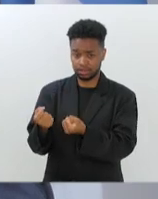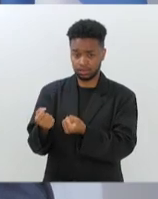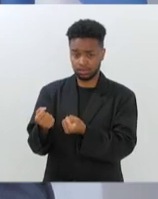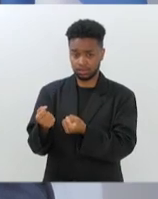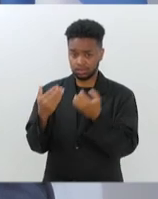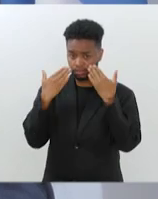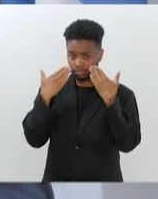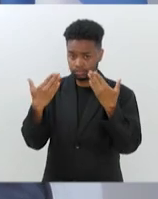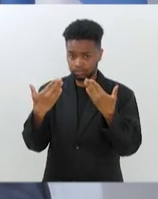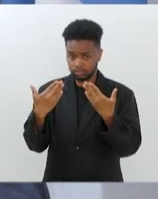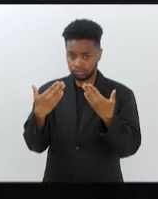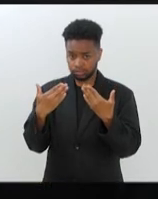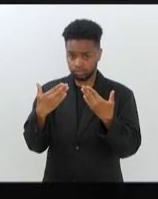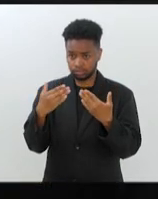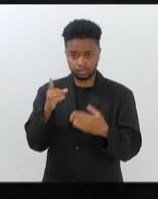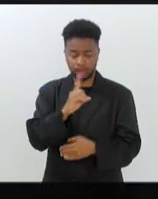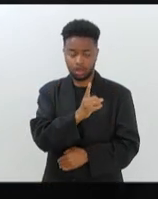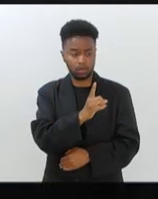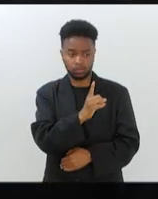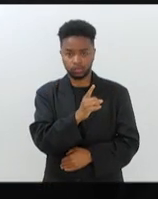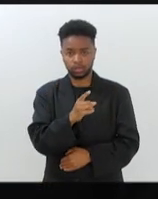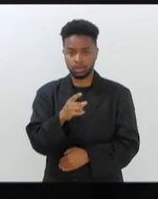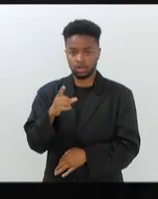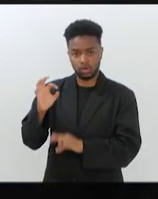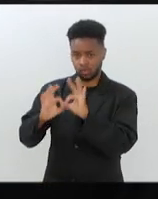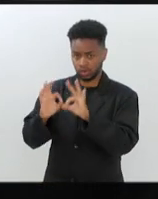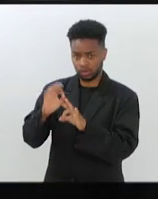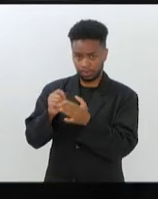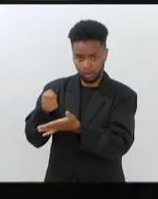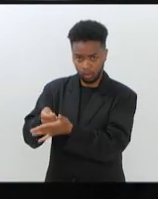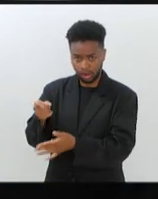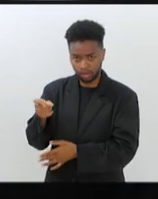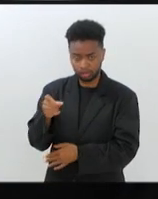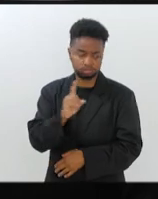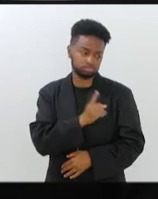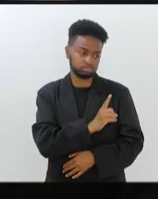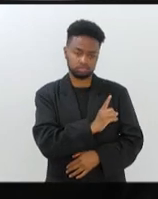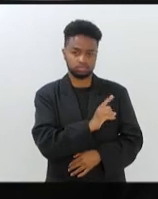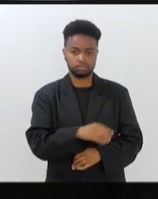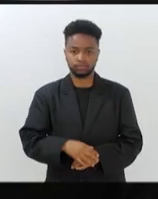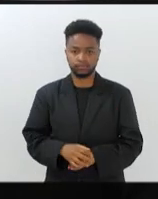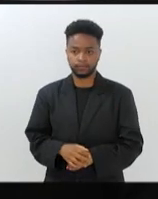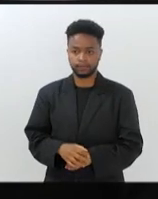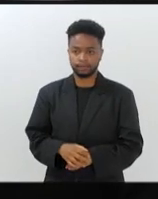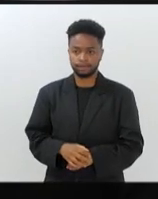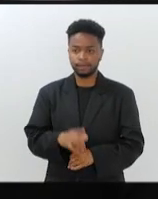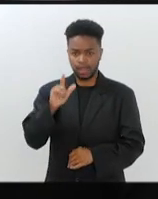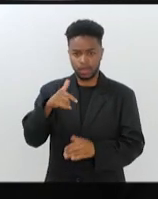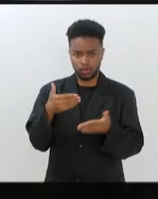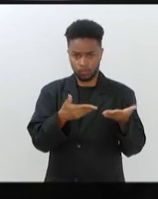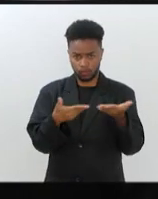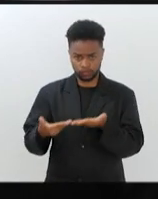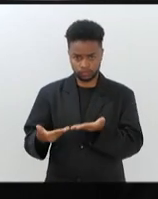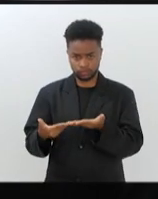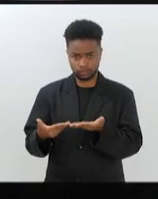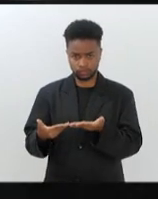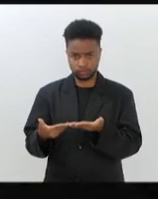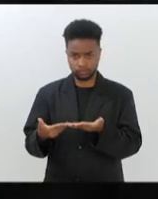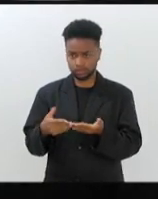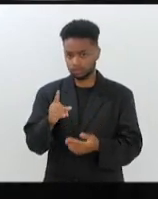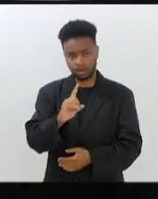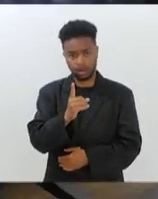não não pelo camarote pela organização produção do evento não ela era com uma das 100 convidadas